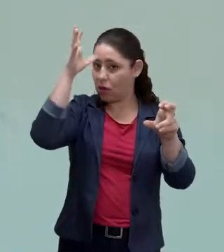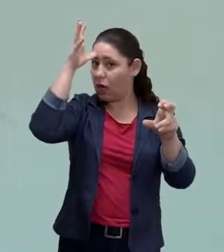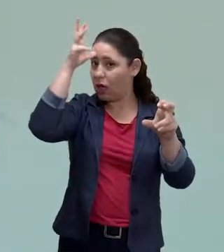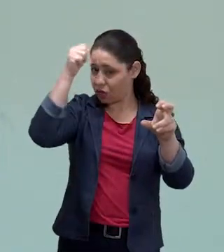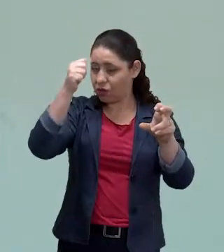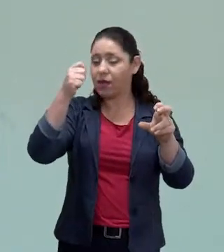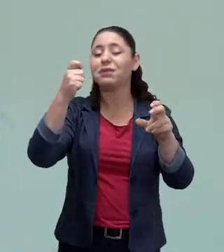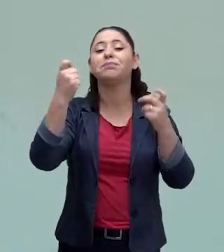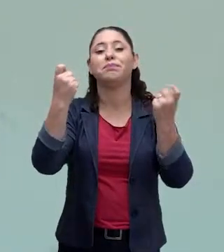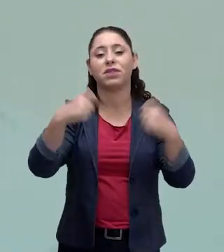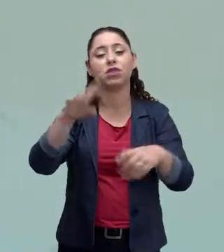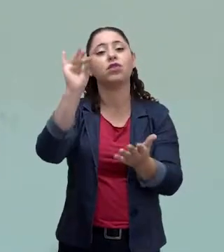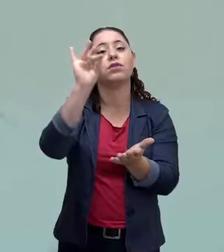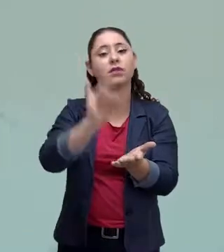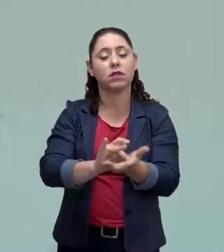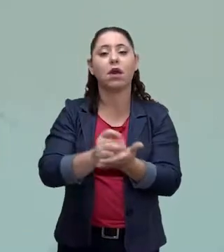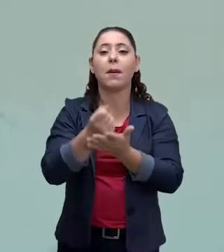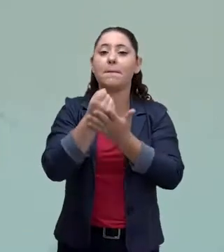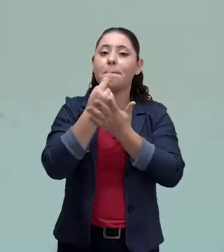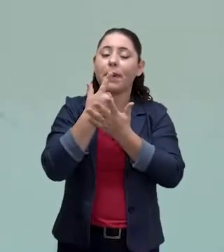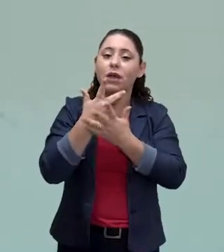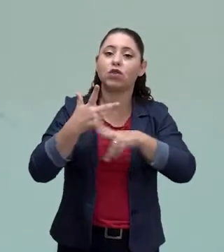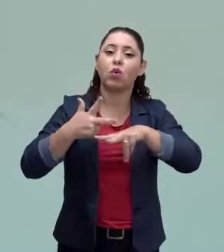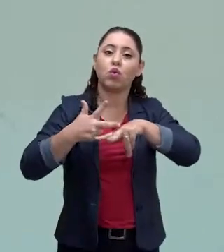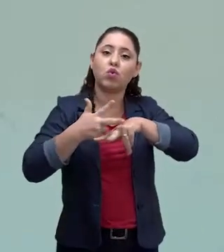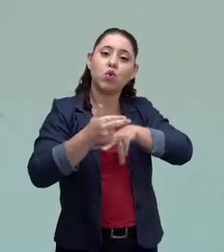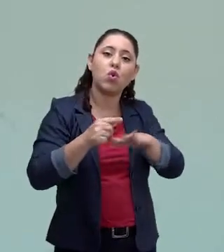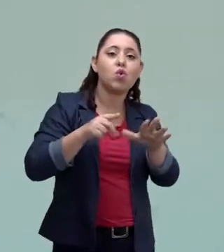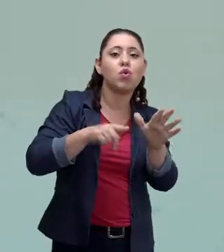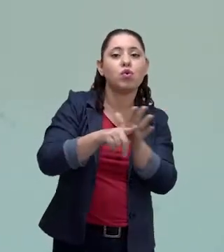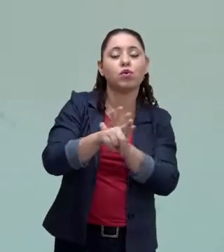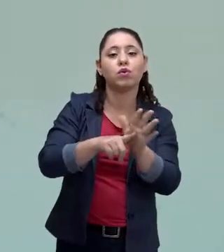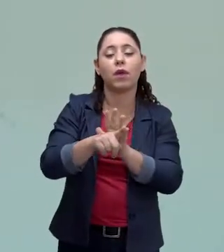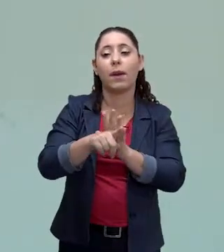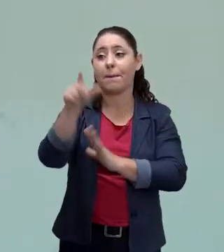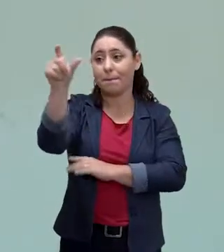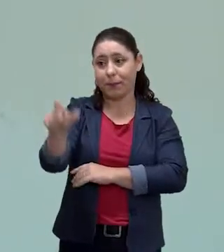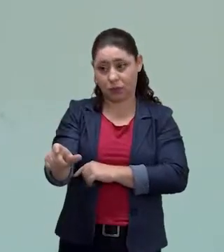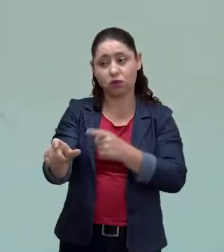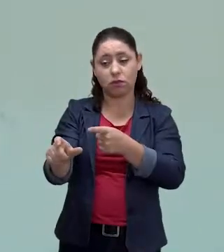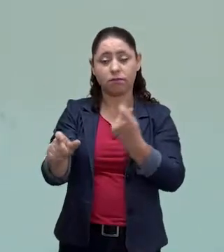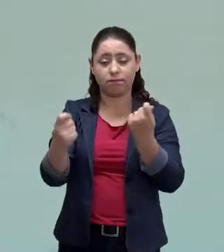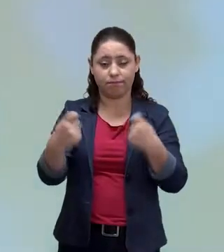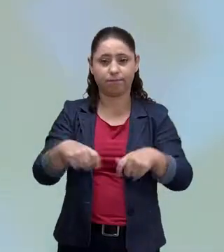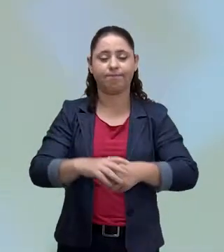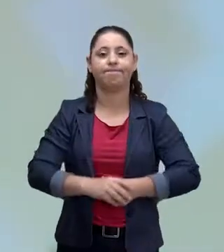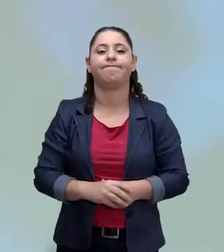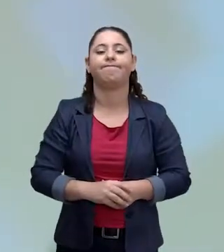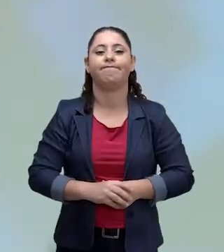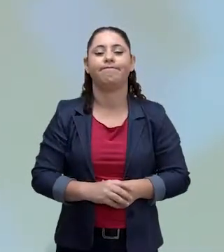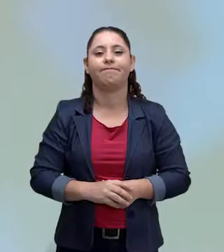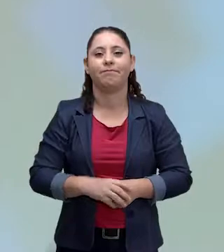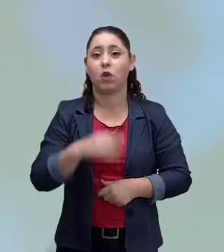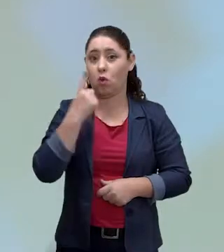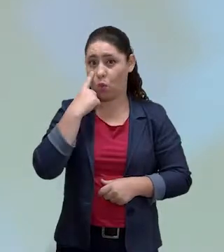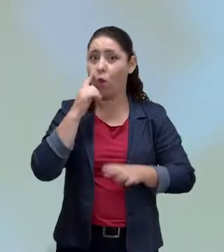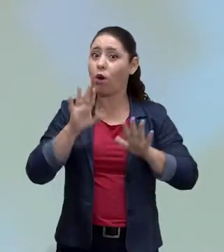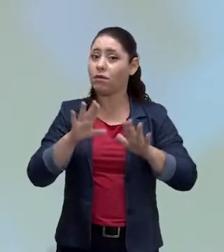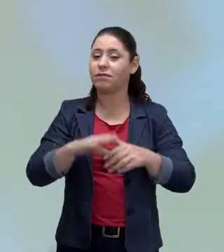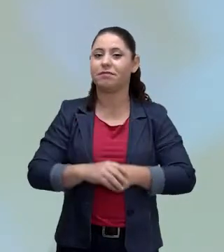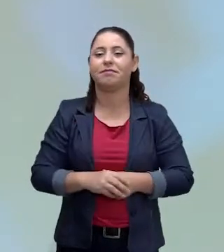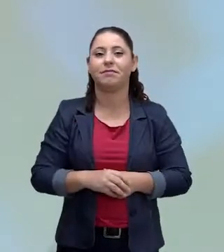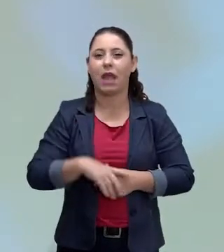a imprescindibilidade daquele medicamento, procedimento ou cirurgia para aquele paciente. Ótimo. Olha aí,